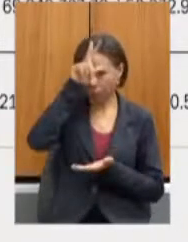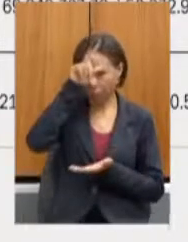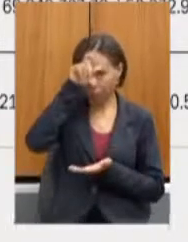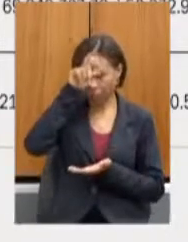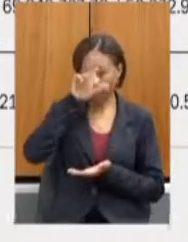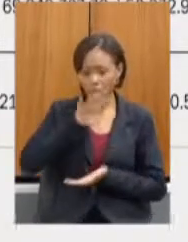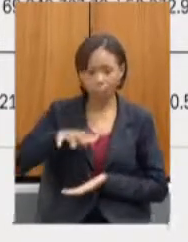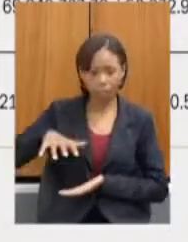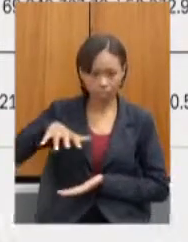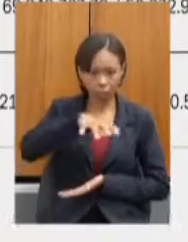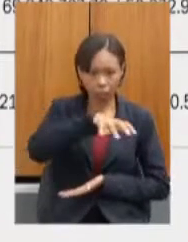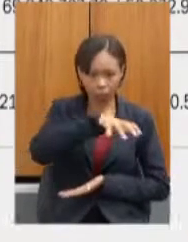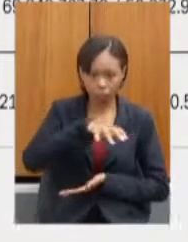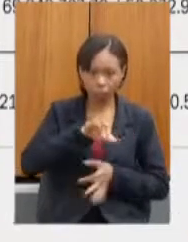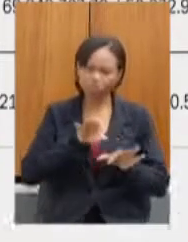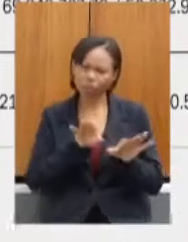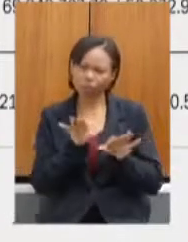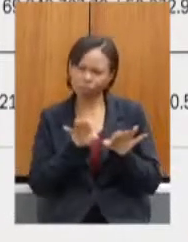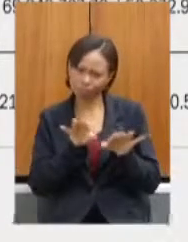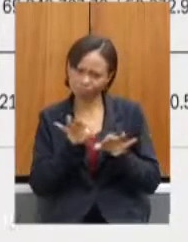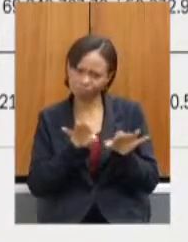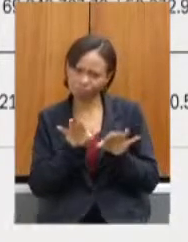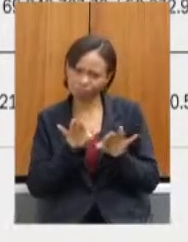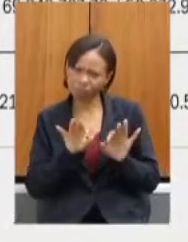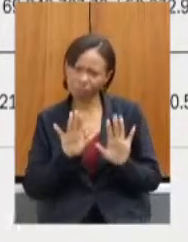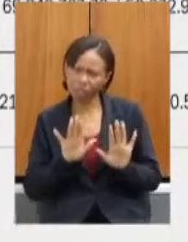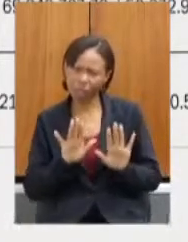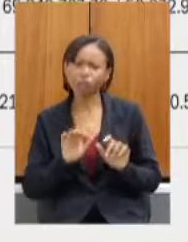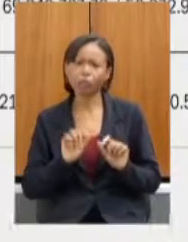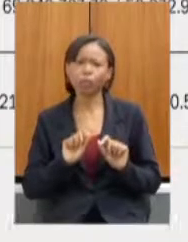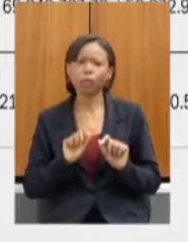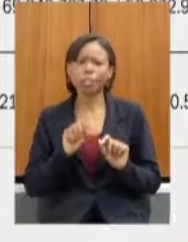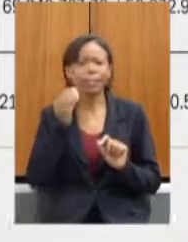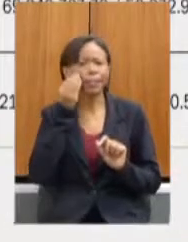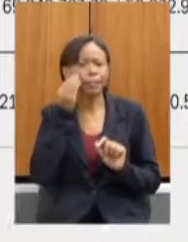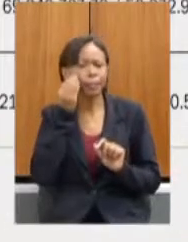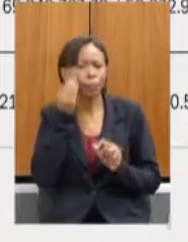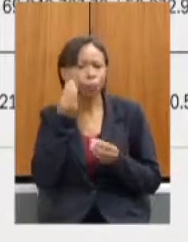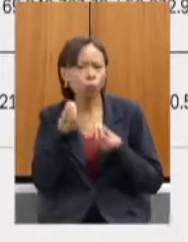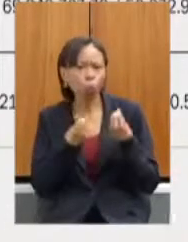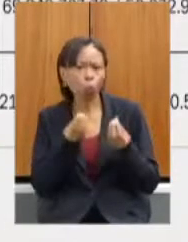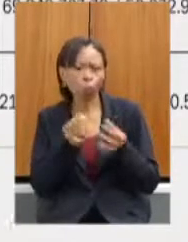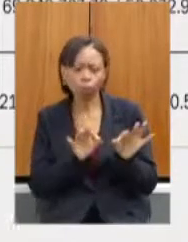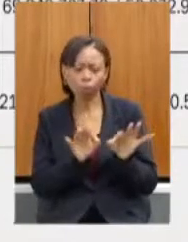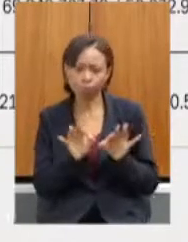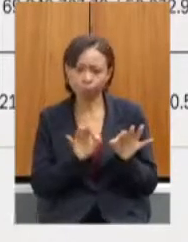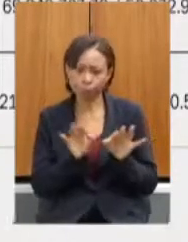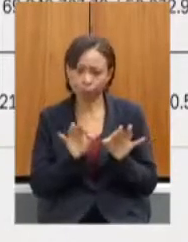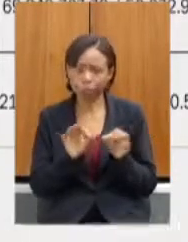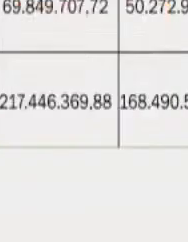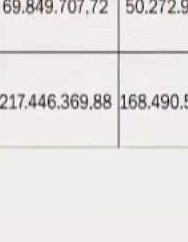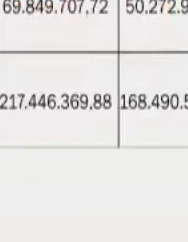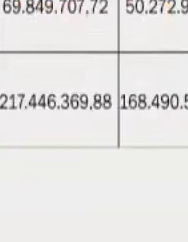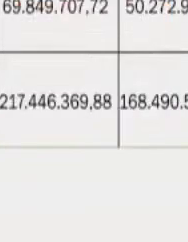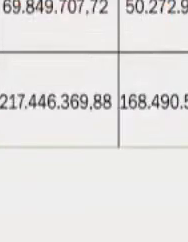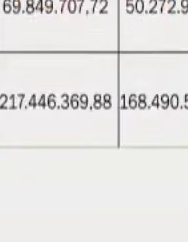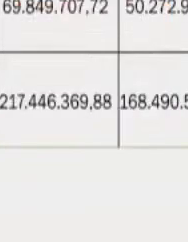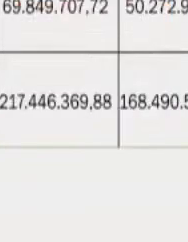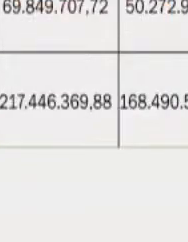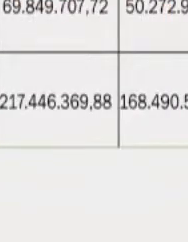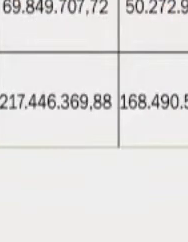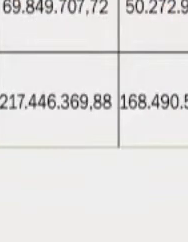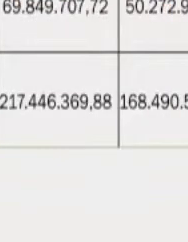organizando o projeto ainda e buscando a forma de viabilizar esse projeto a implantação e manutenção do SAMU